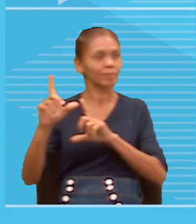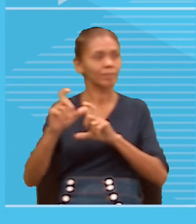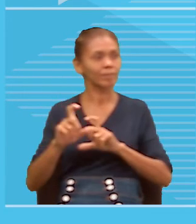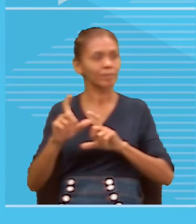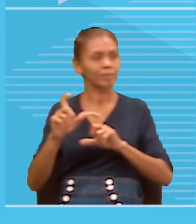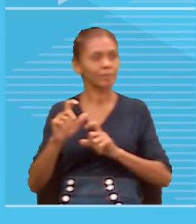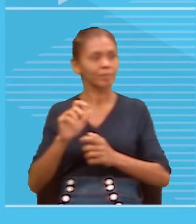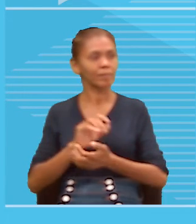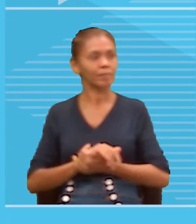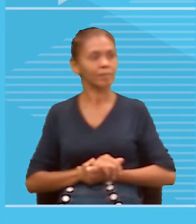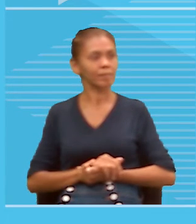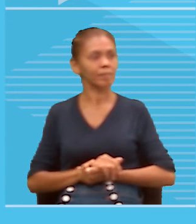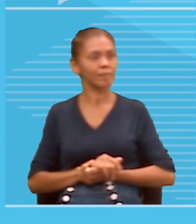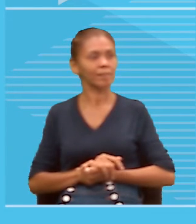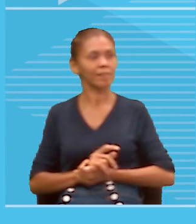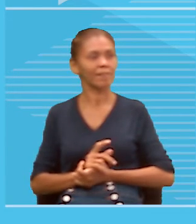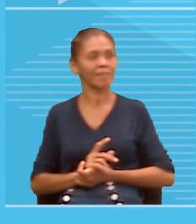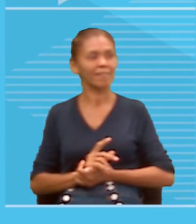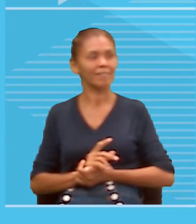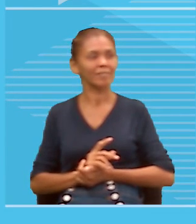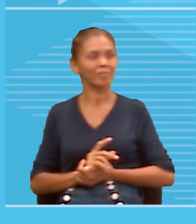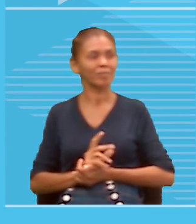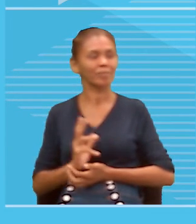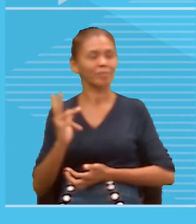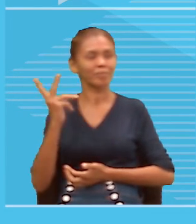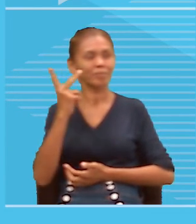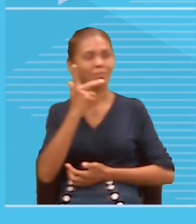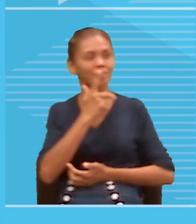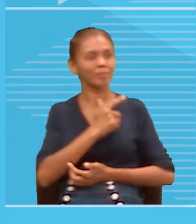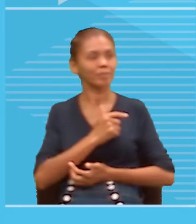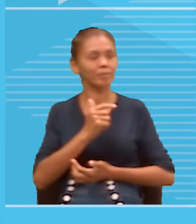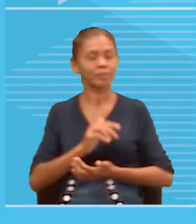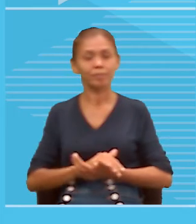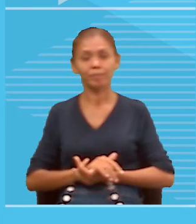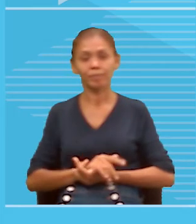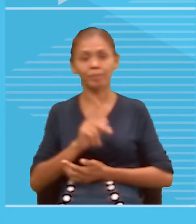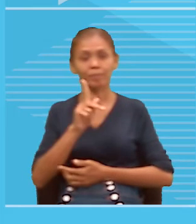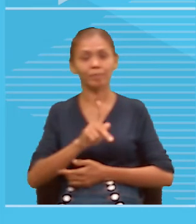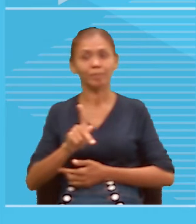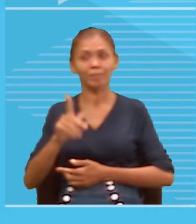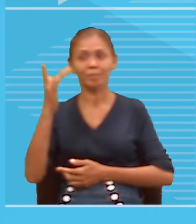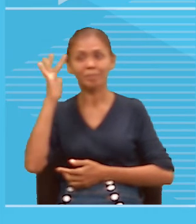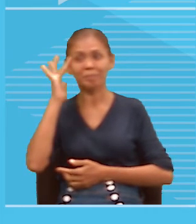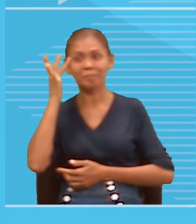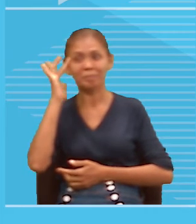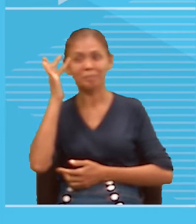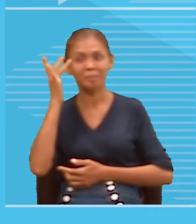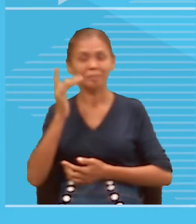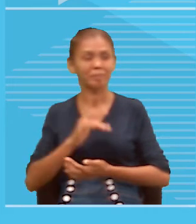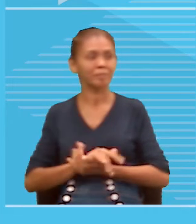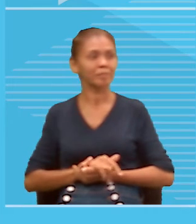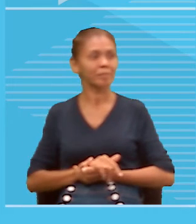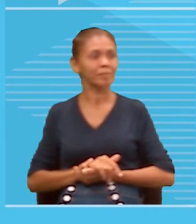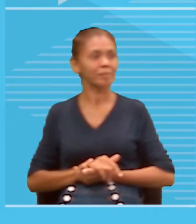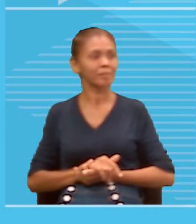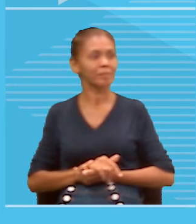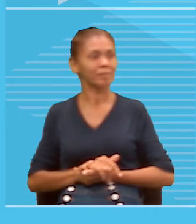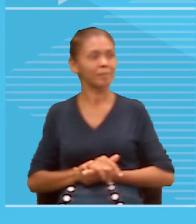os lêmures os tarcios tem um vídeo bem legal na internet que tem um som que faz assim